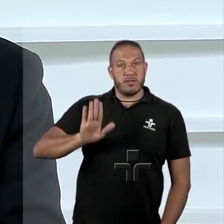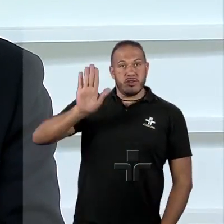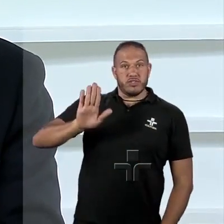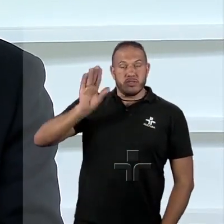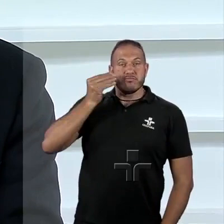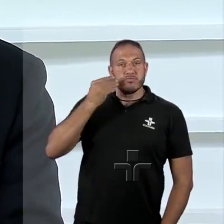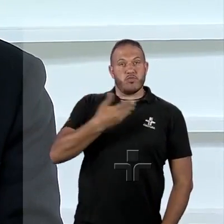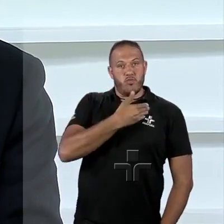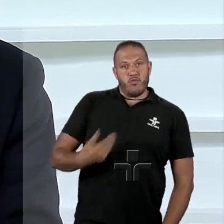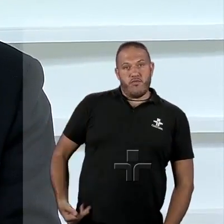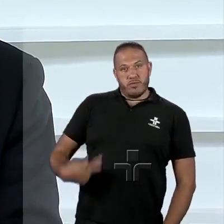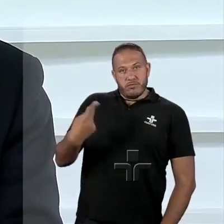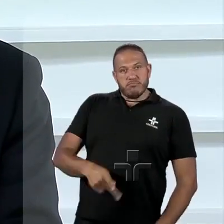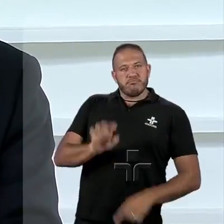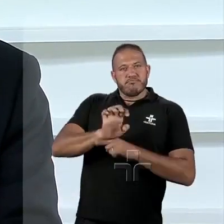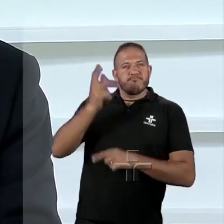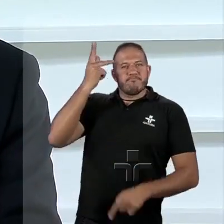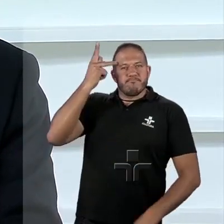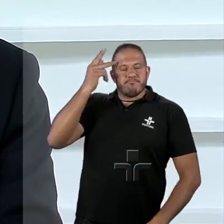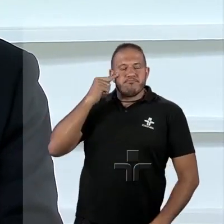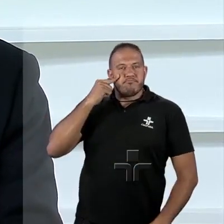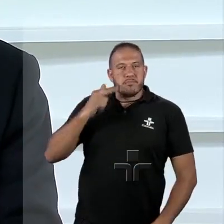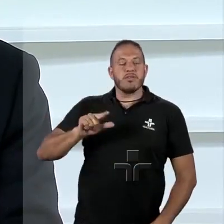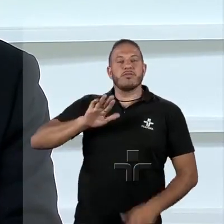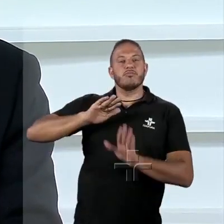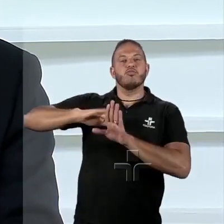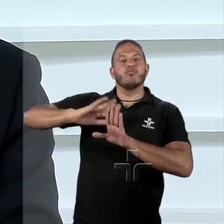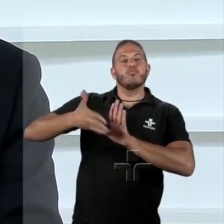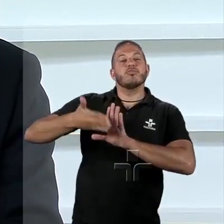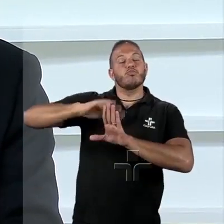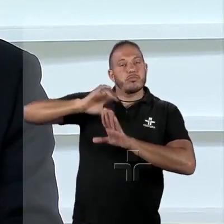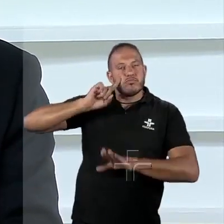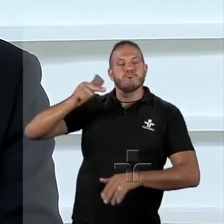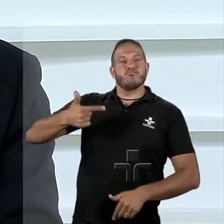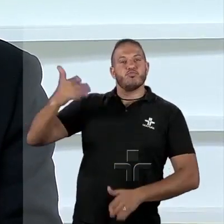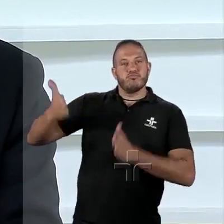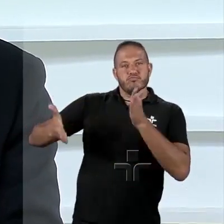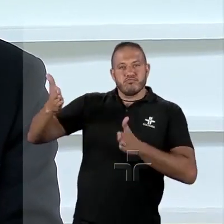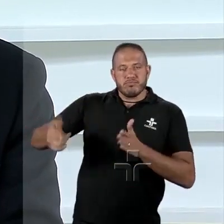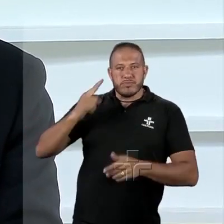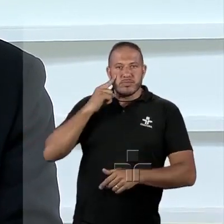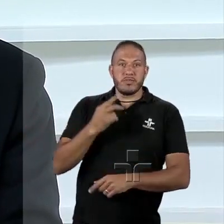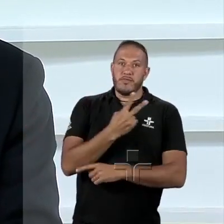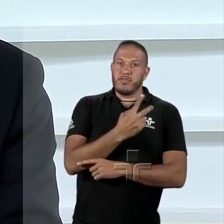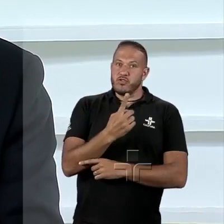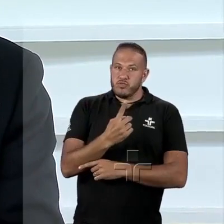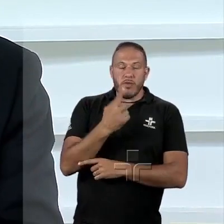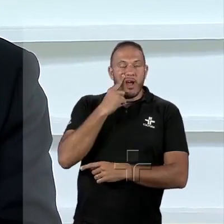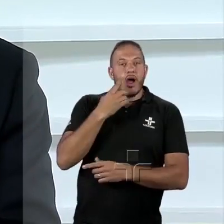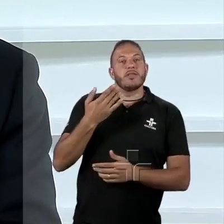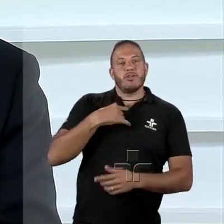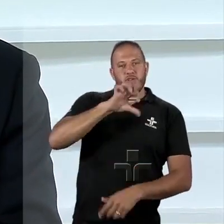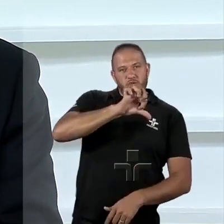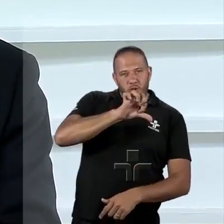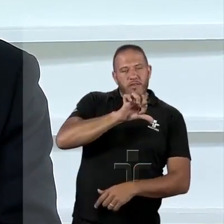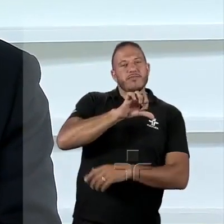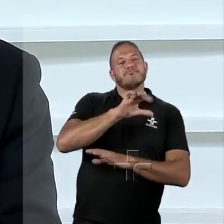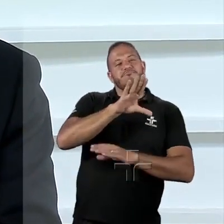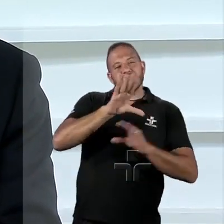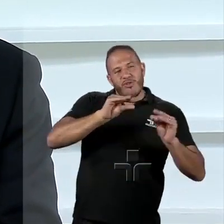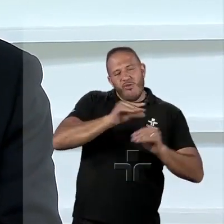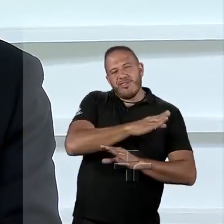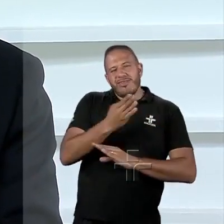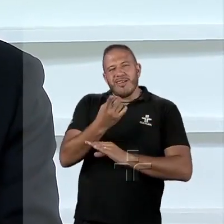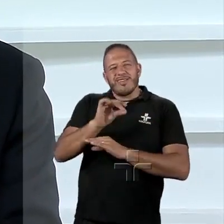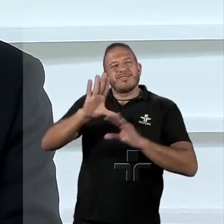ao governo de São Paulo, eleitos para o segundo turno. Entre 21 e 22 horas, levamos ao ar a